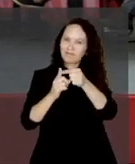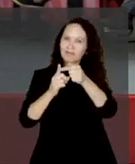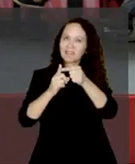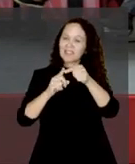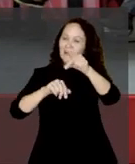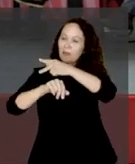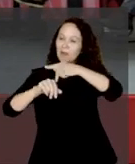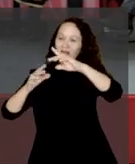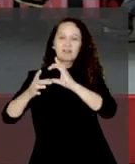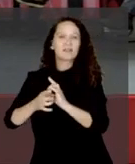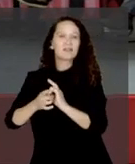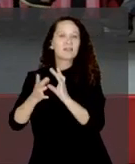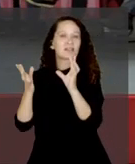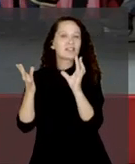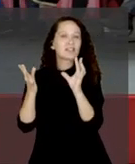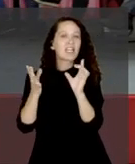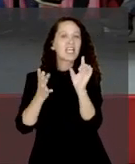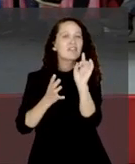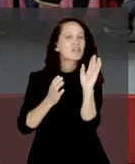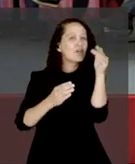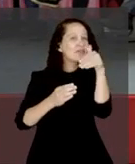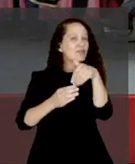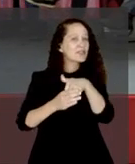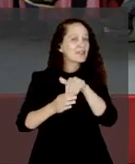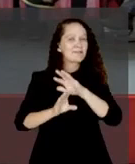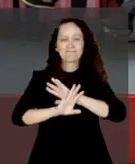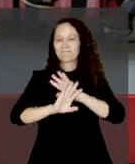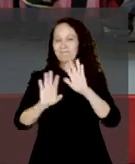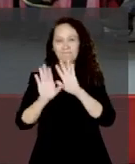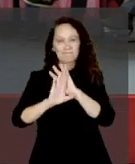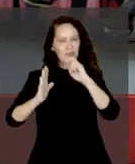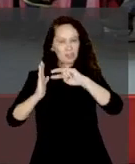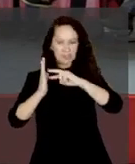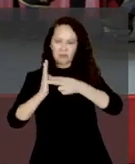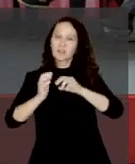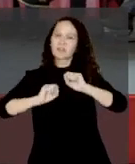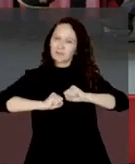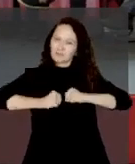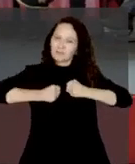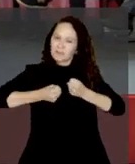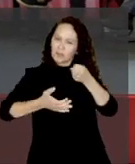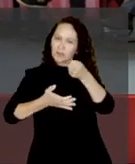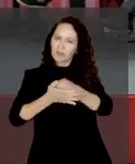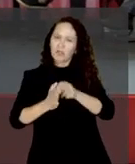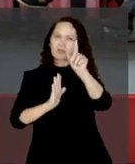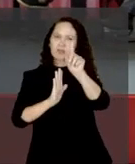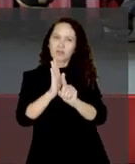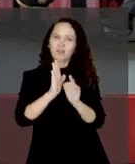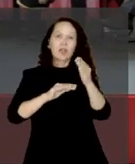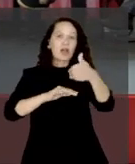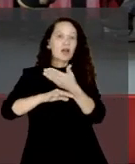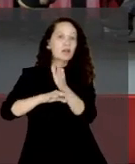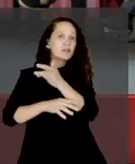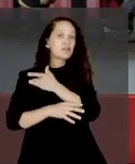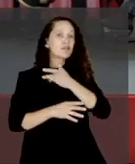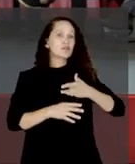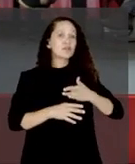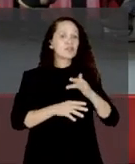democracia, ao direito e às pessoas que lutaram para que a gente pudesse estar aqui hoje. Obrigado, Moisés. Valeu.